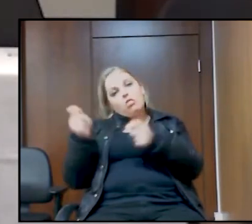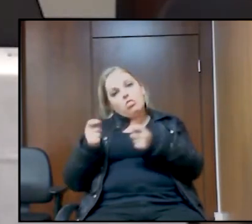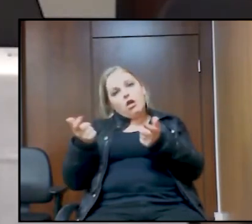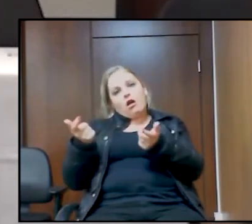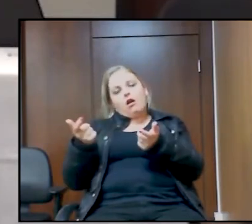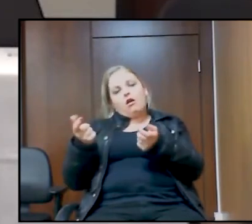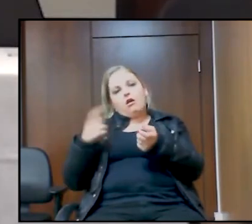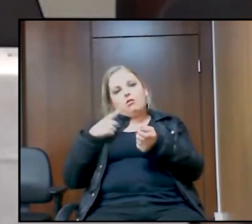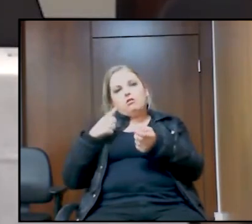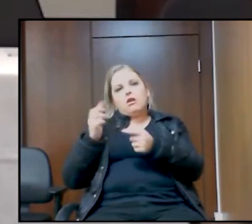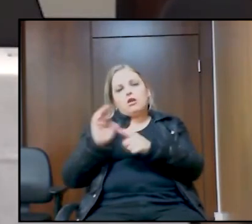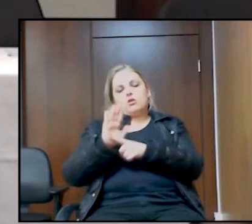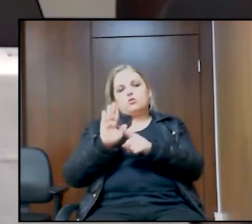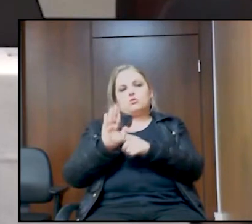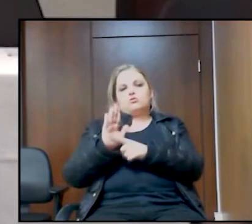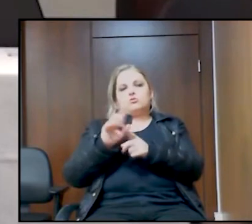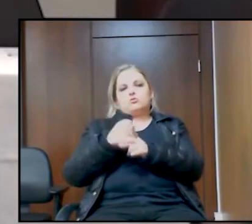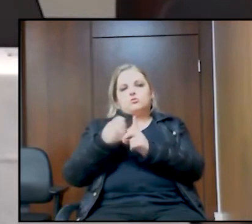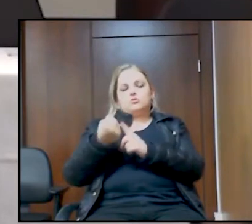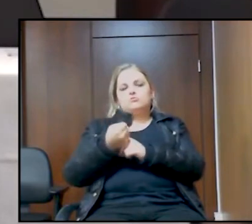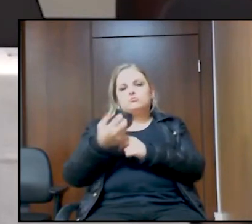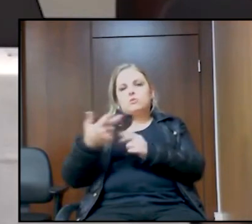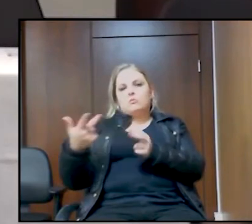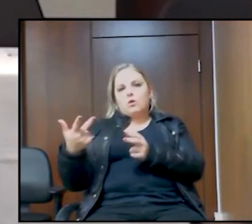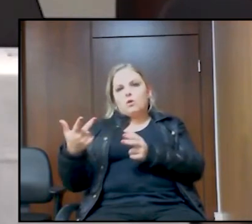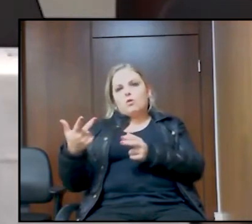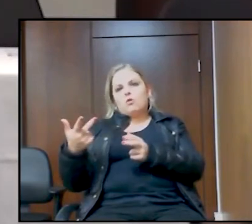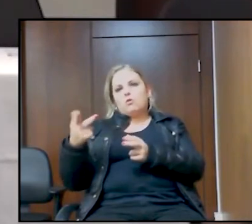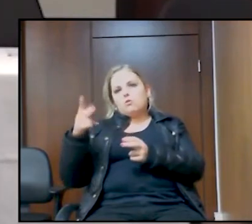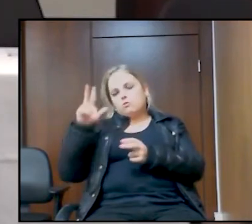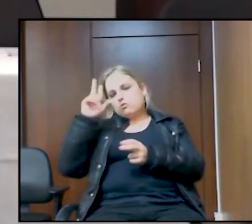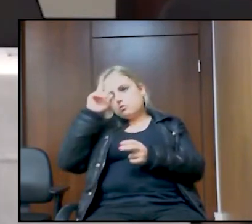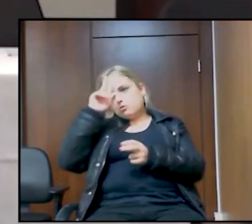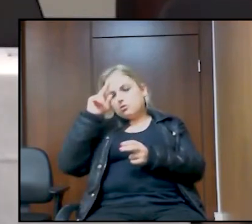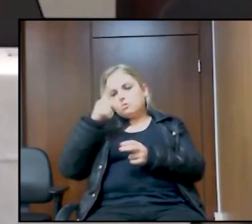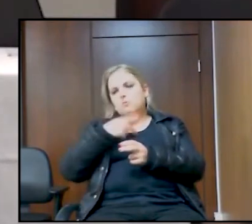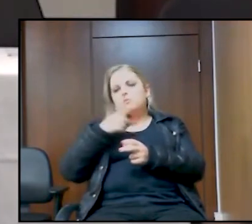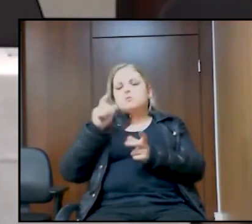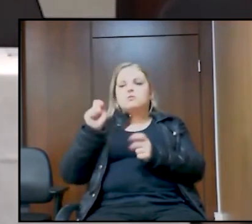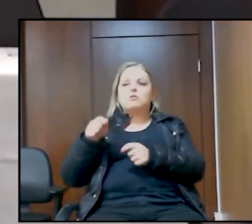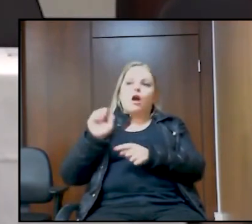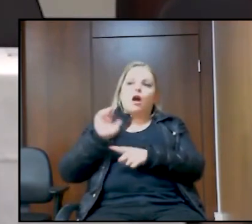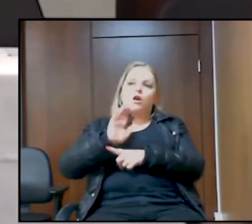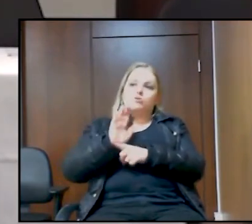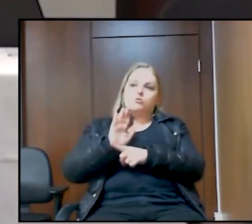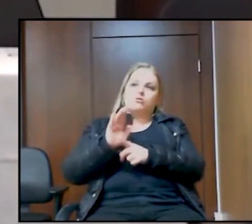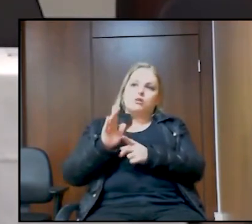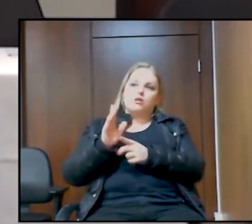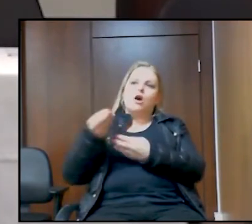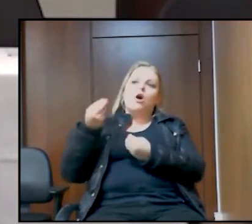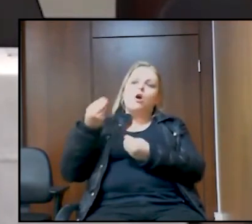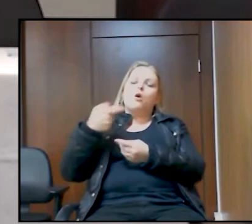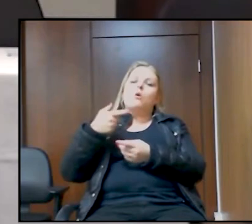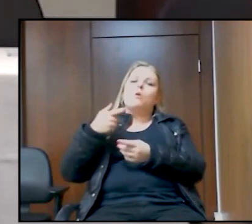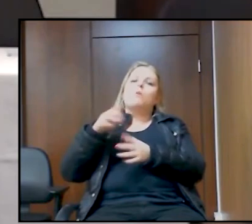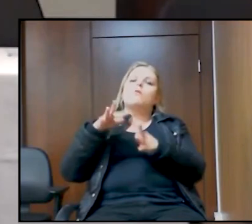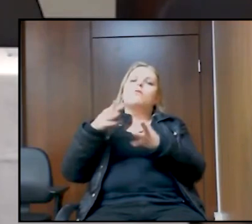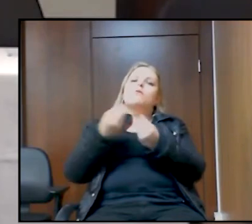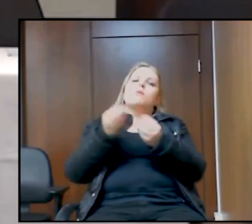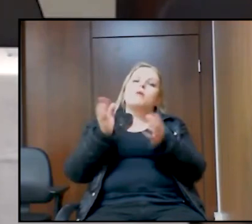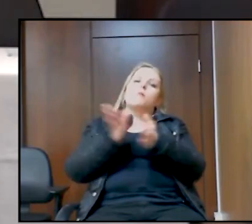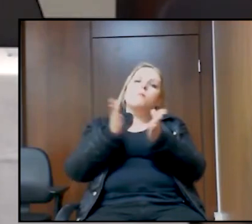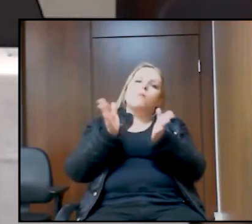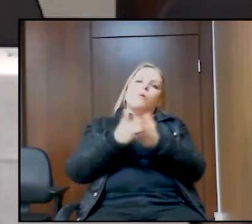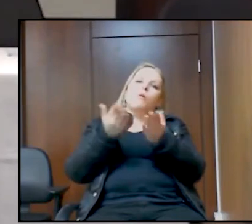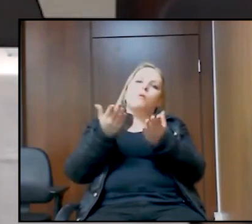X assistentes pessoais, alguém que ajuda na alimentação, etc, etc. Como é que faz uma família pobre? Vai para a